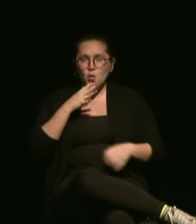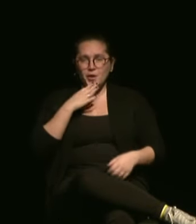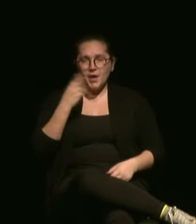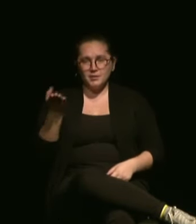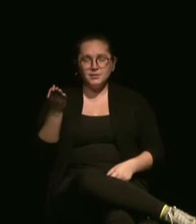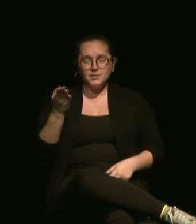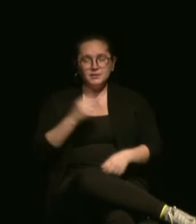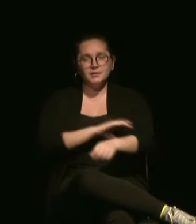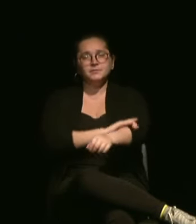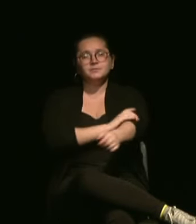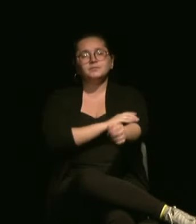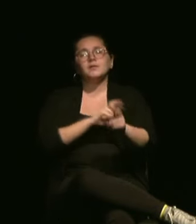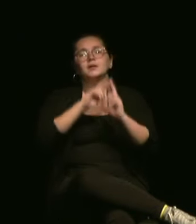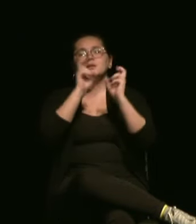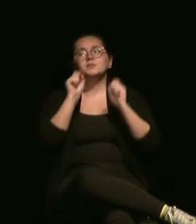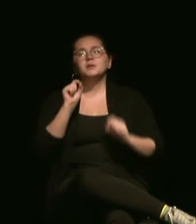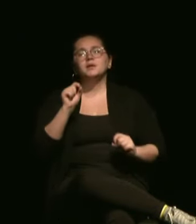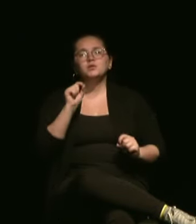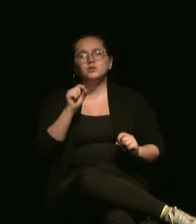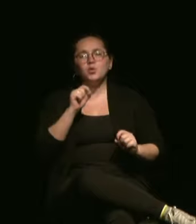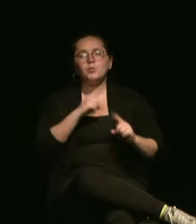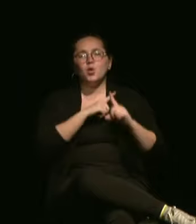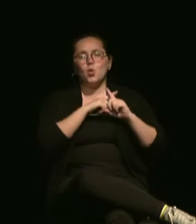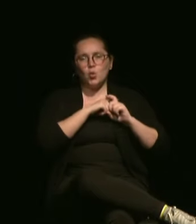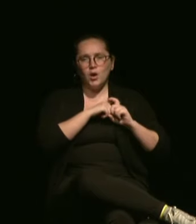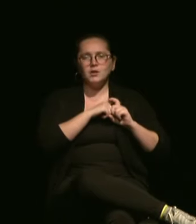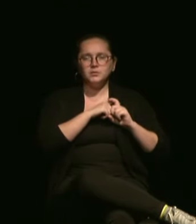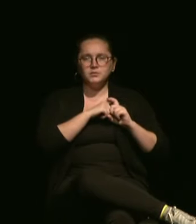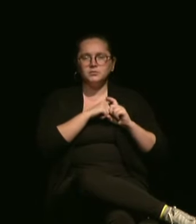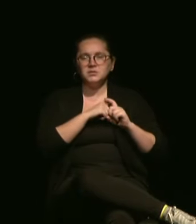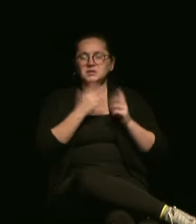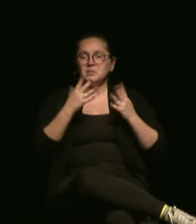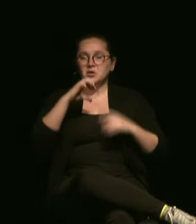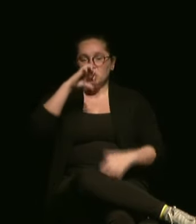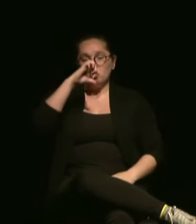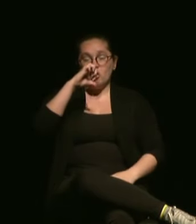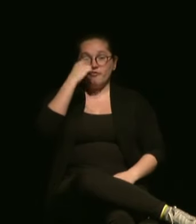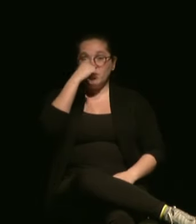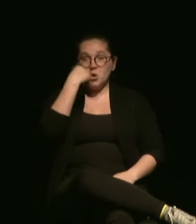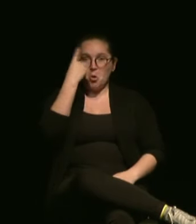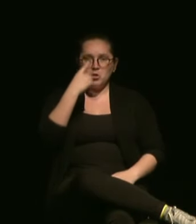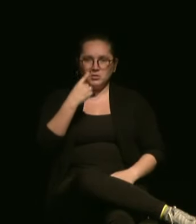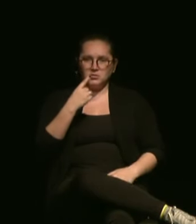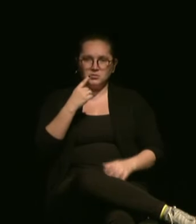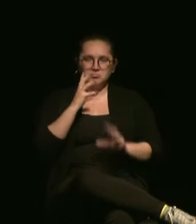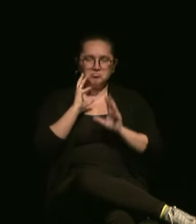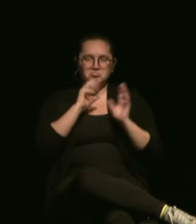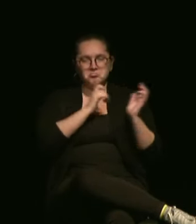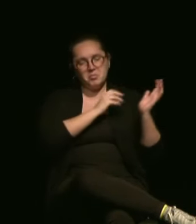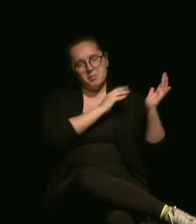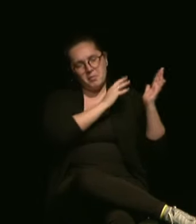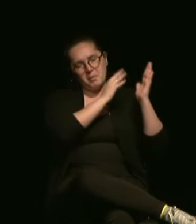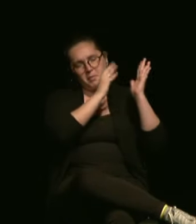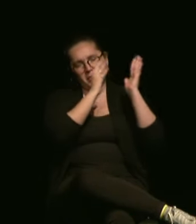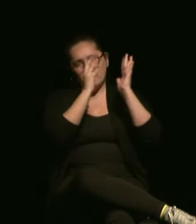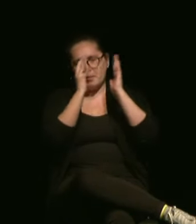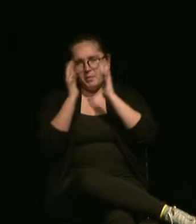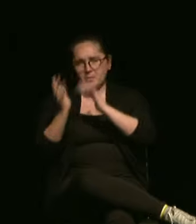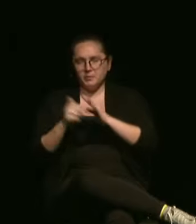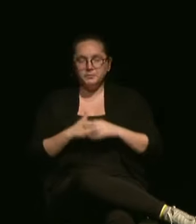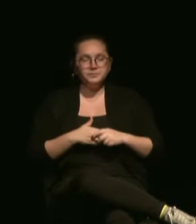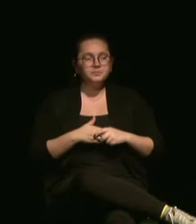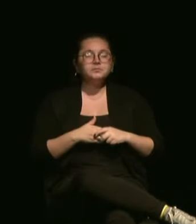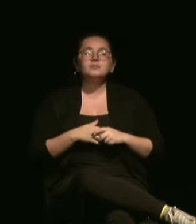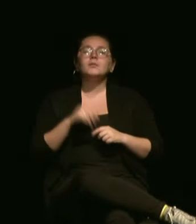sobre o Holocausto, um filme de 9 horas e 20 e poucos minutos. E o que é importante entender